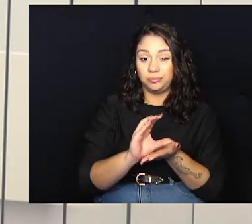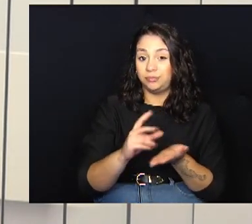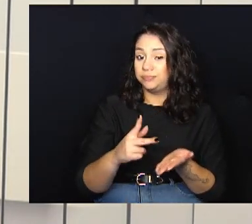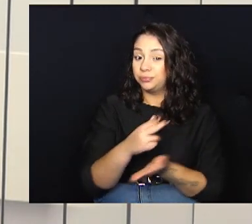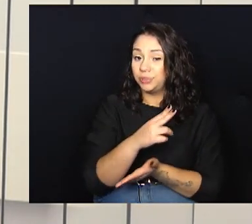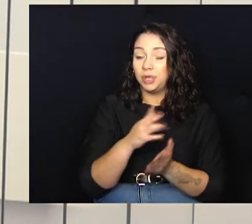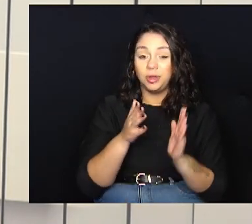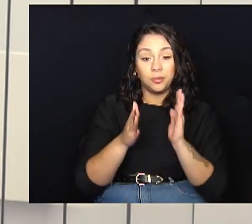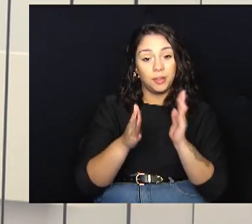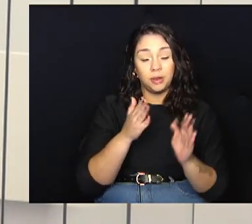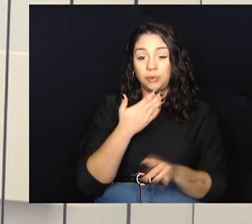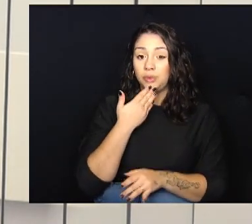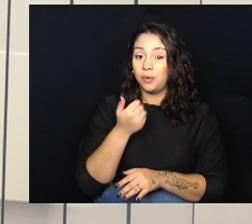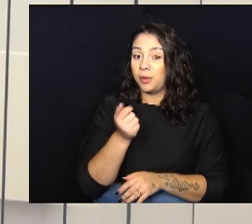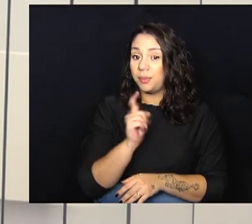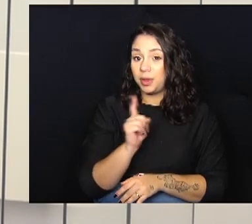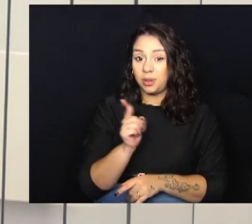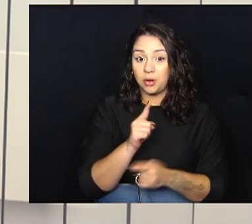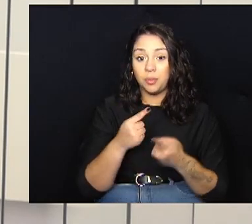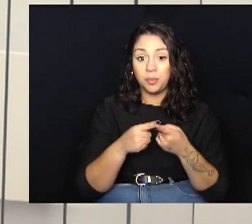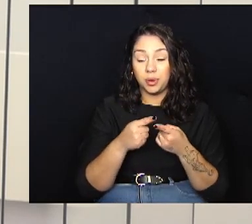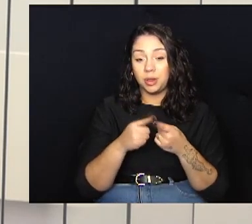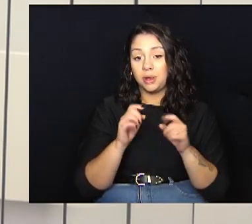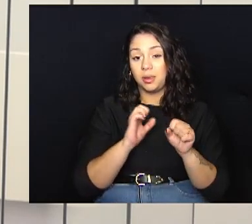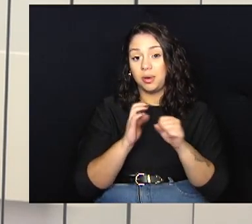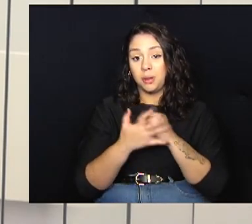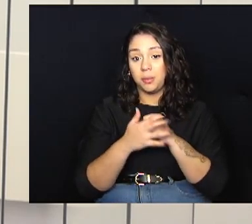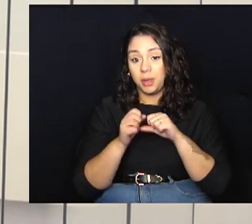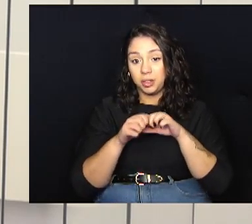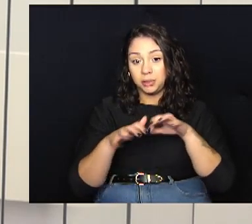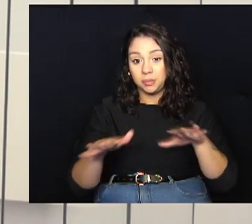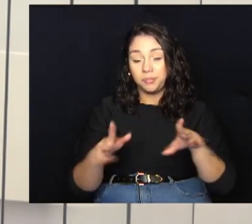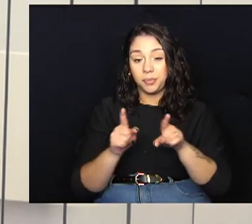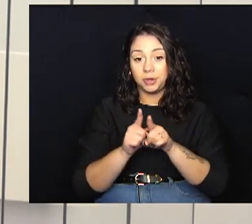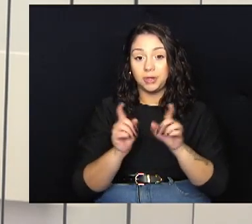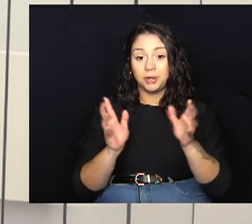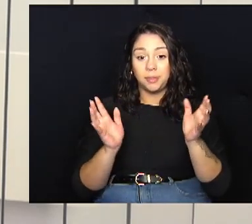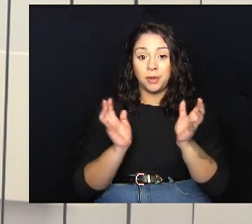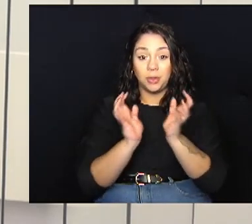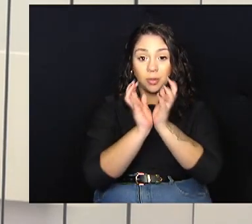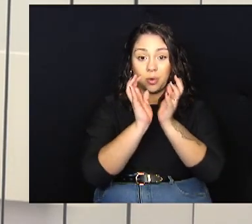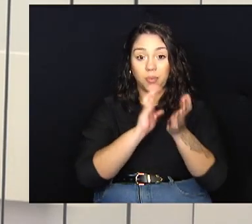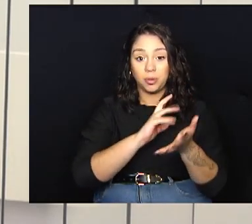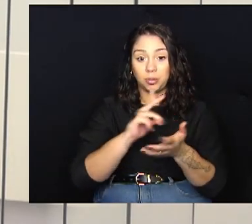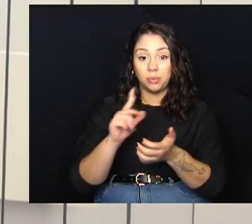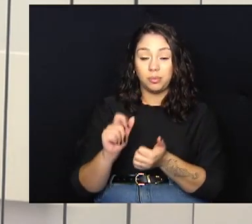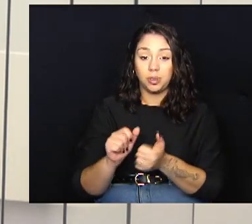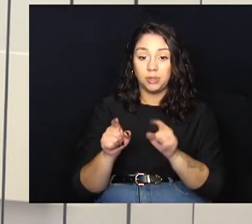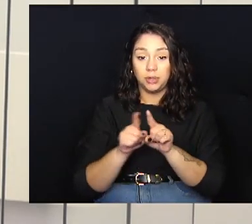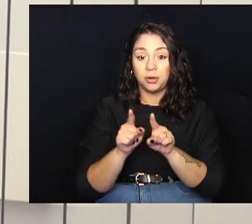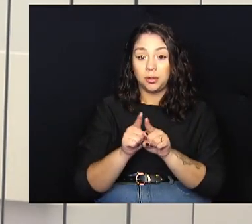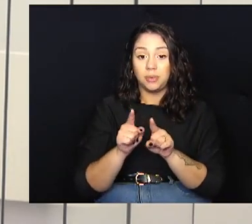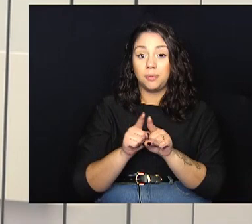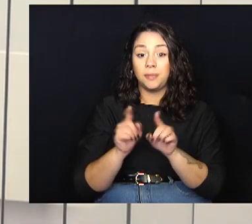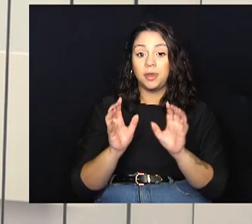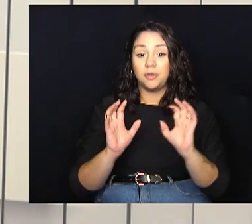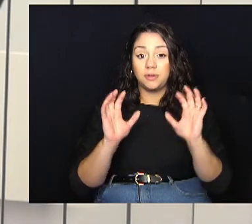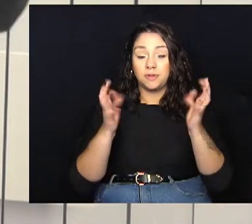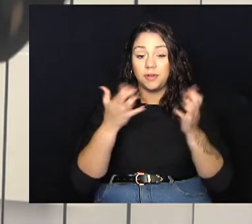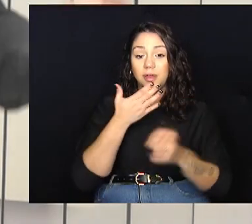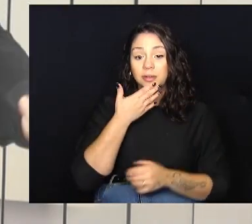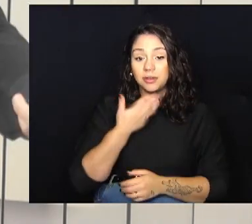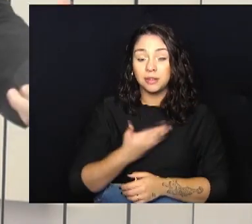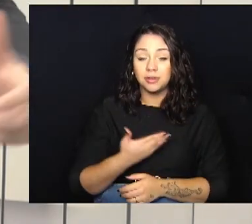foi o melhor por conta da pandemia de copa do mundo de festas natalinas férias escolares